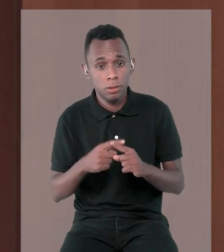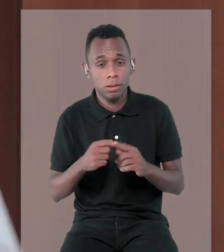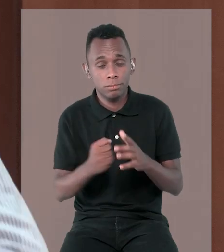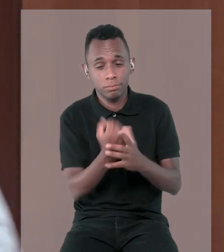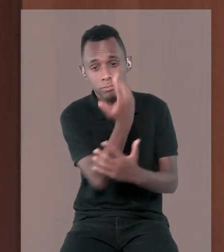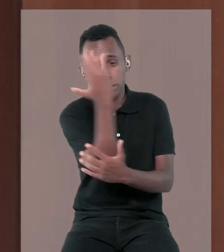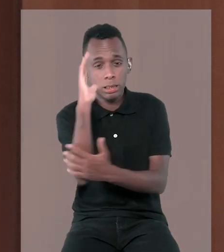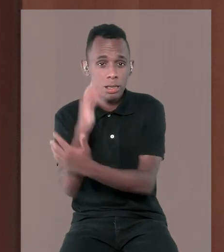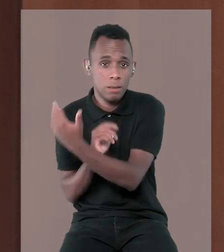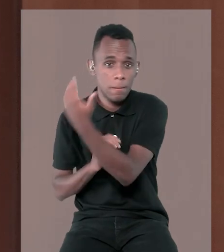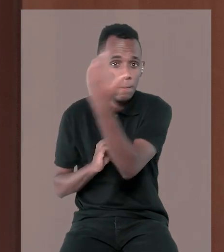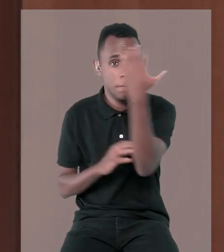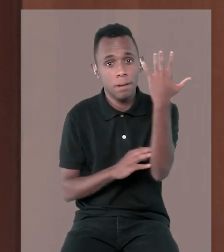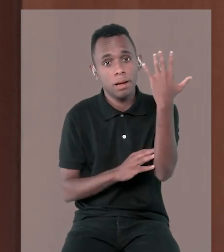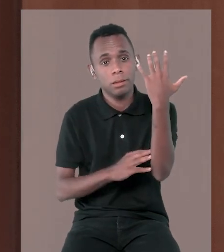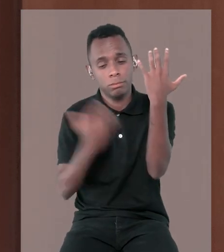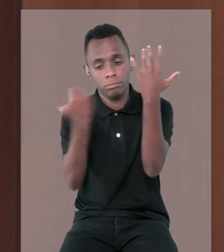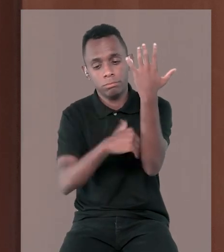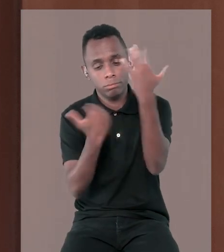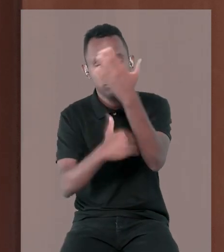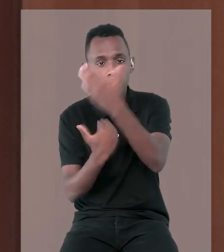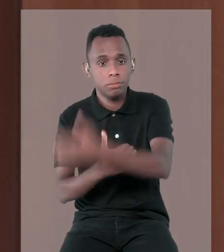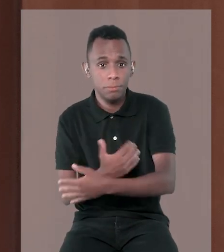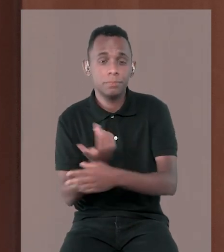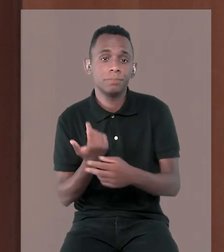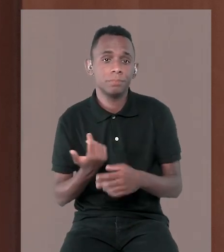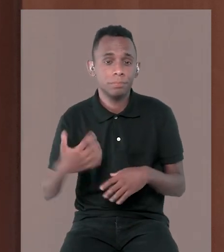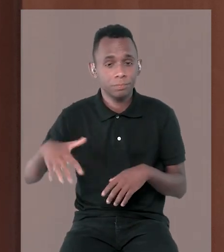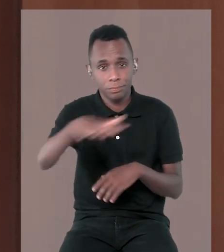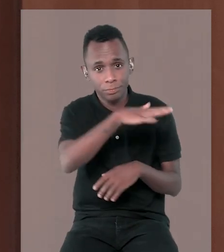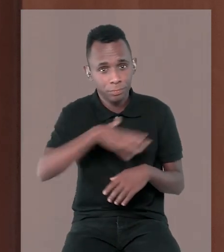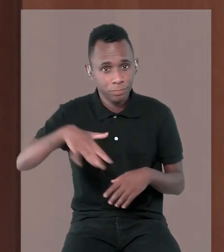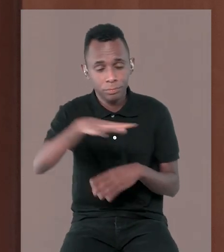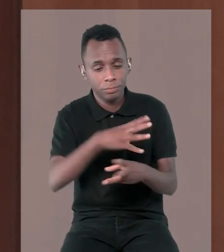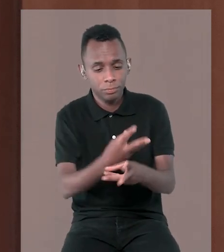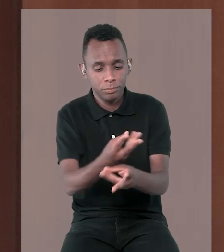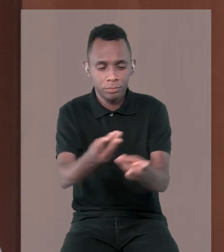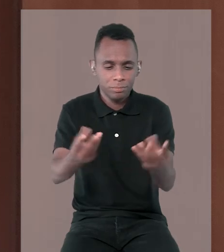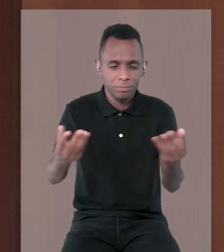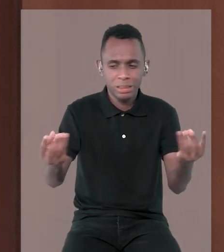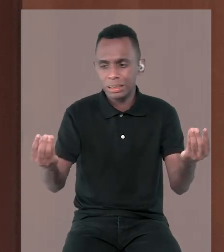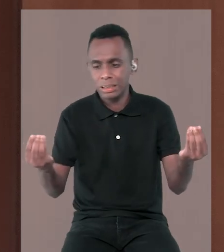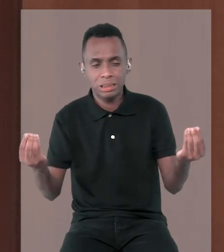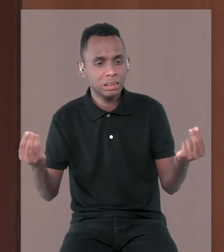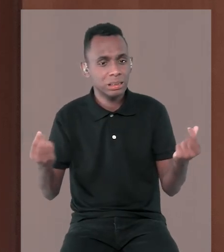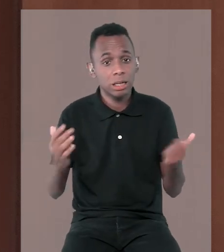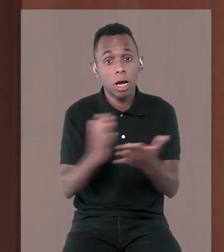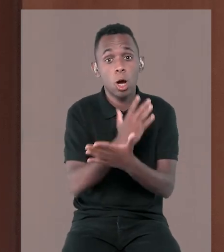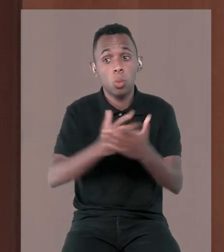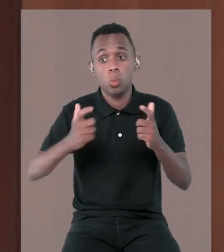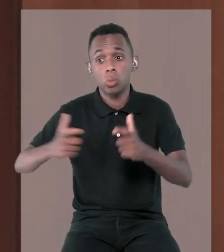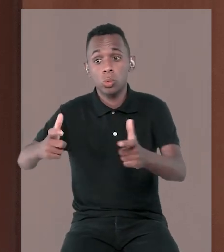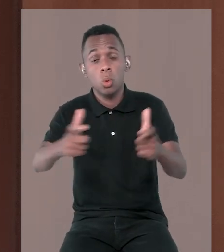Atlântica virou madeira, aquilo ali se transformou em pasto e em algumas